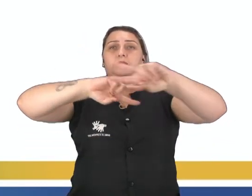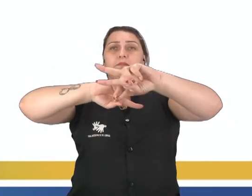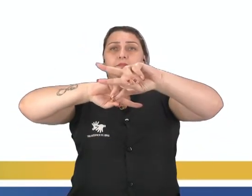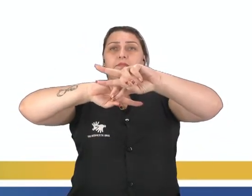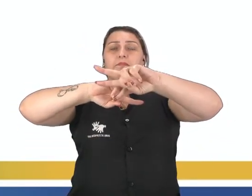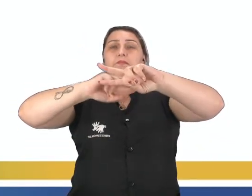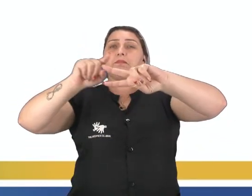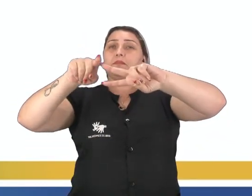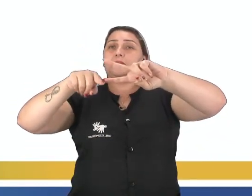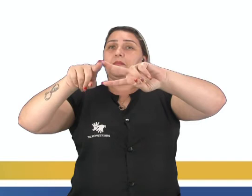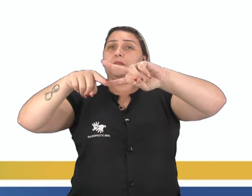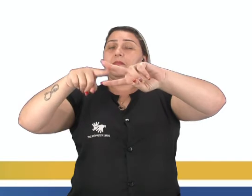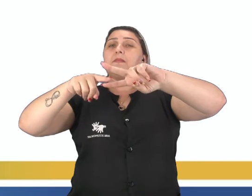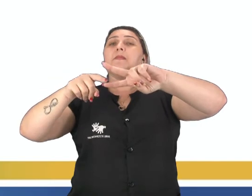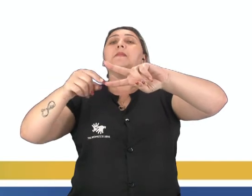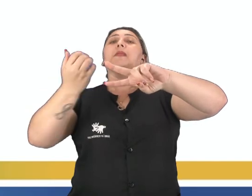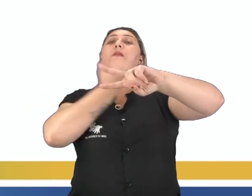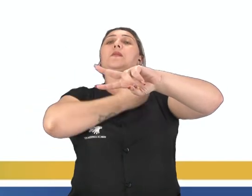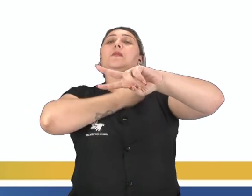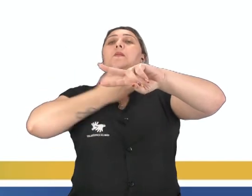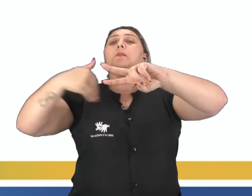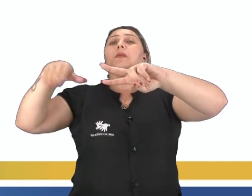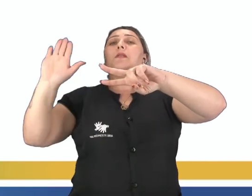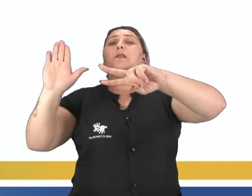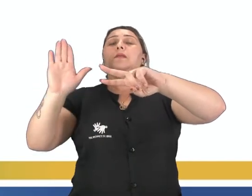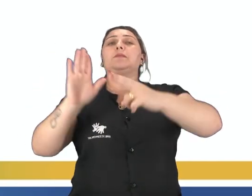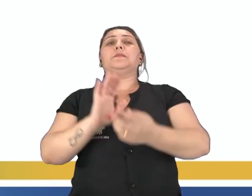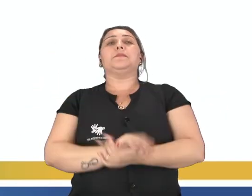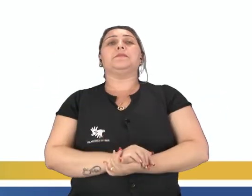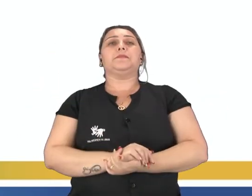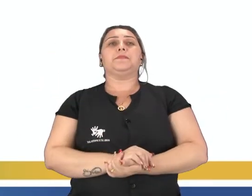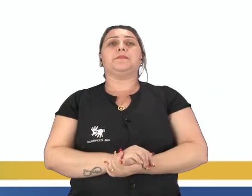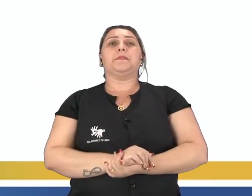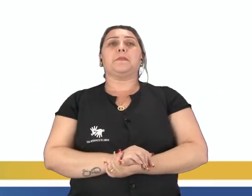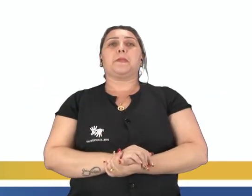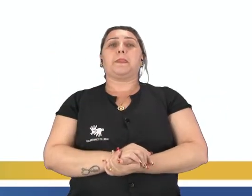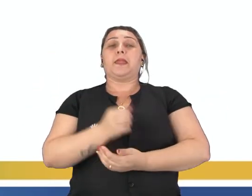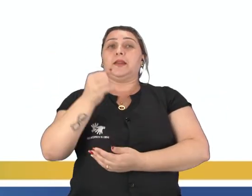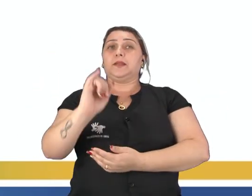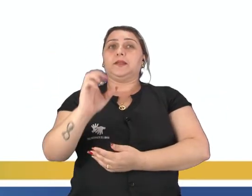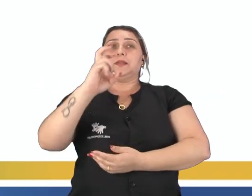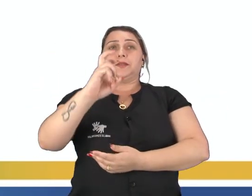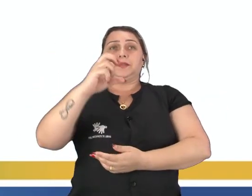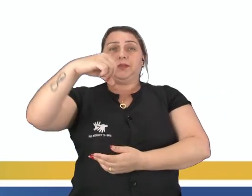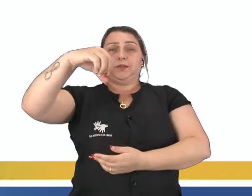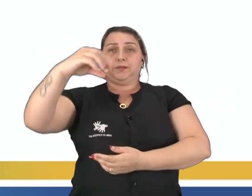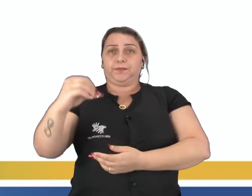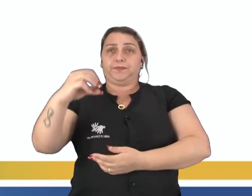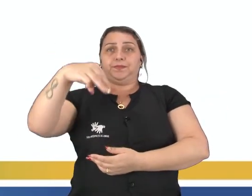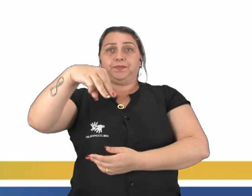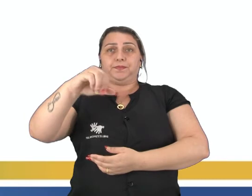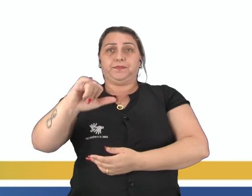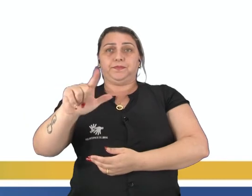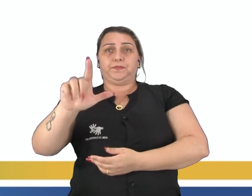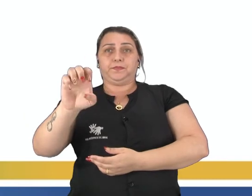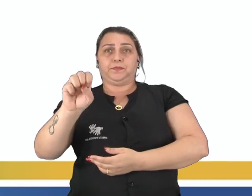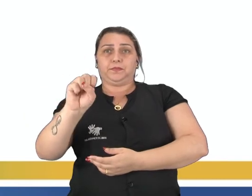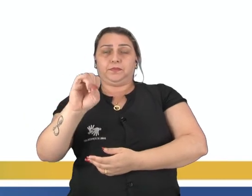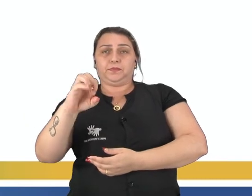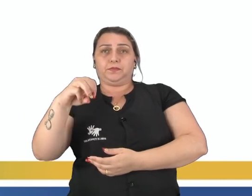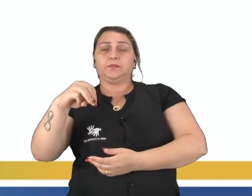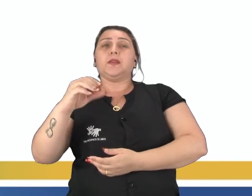maior, a parte aberta fica virada para o número maior. Então, se 590 milésimos é maior do